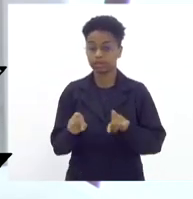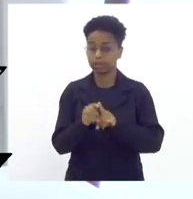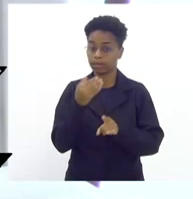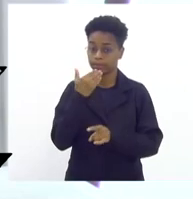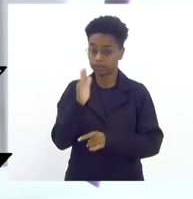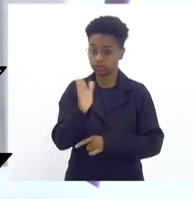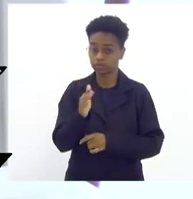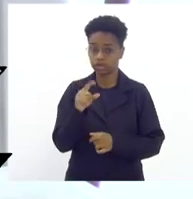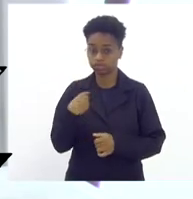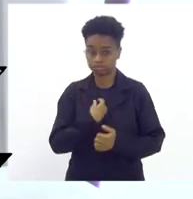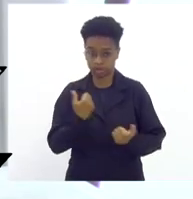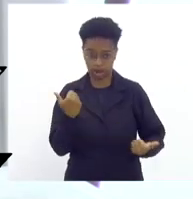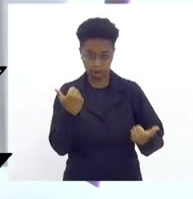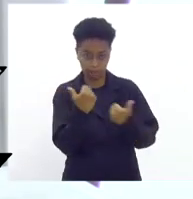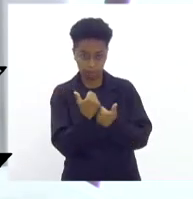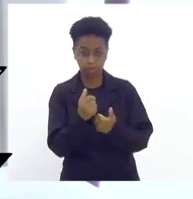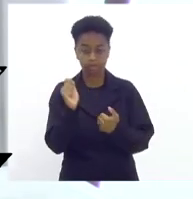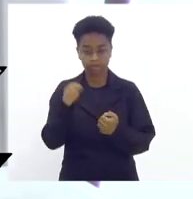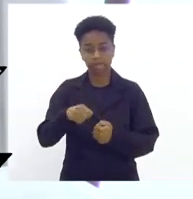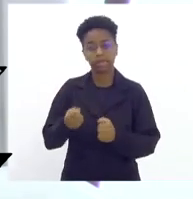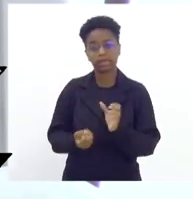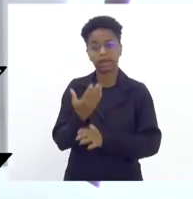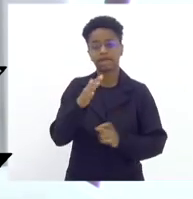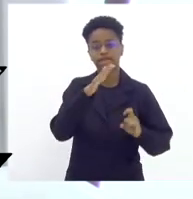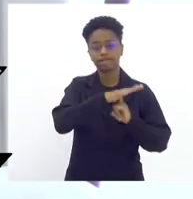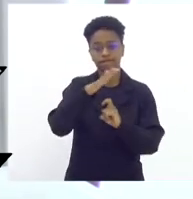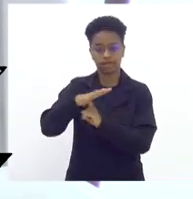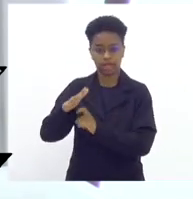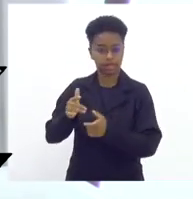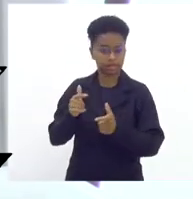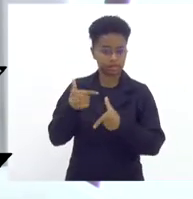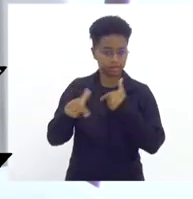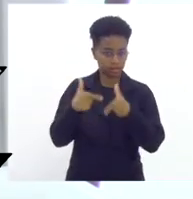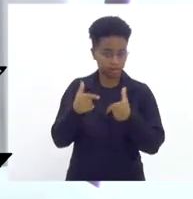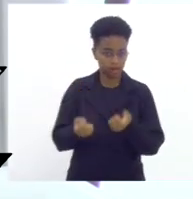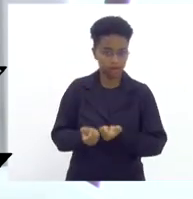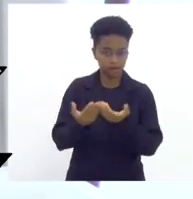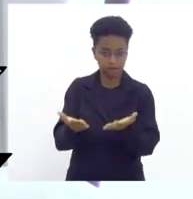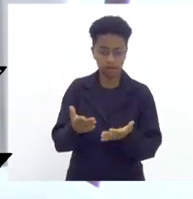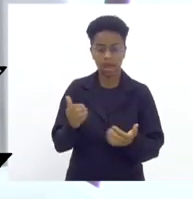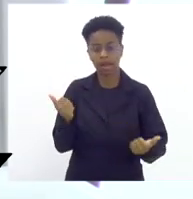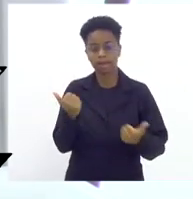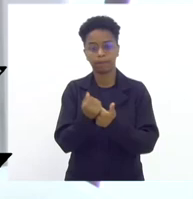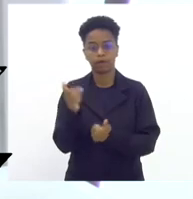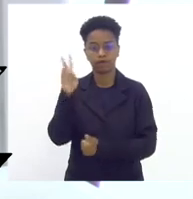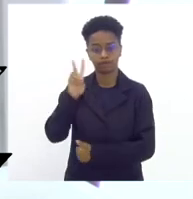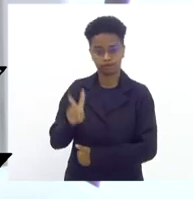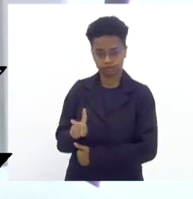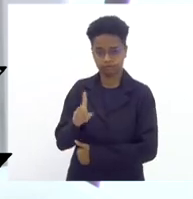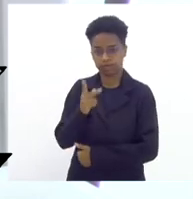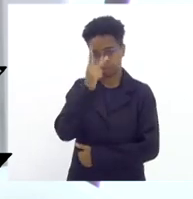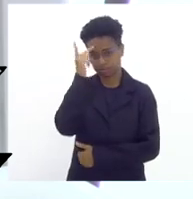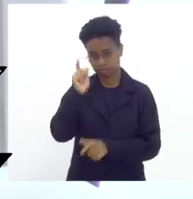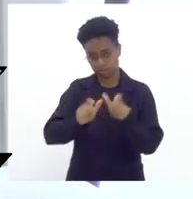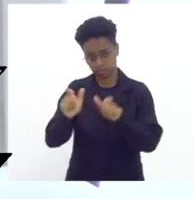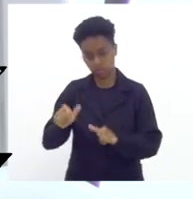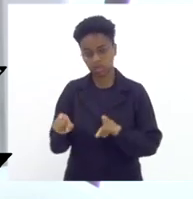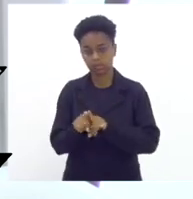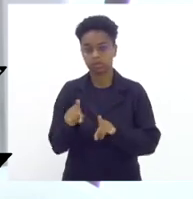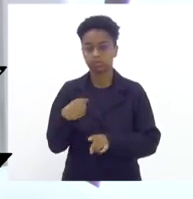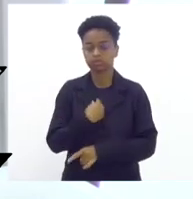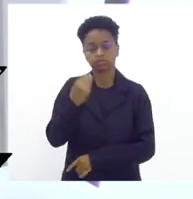aí um apoio da ser trab para uma feira de empregabilidade que será realizada para apoio aos venezuelanos então nós queremos